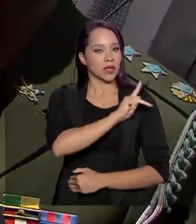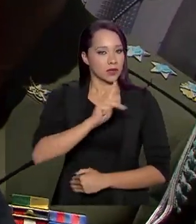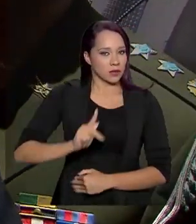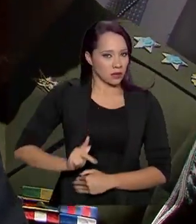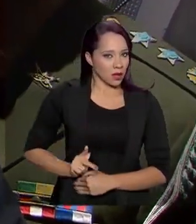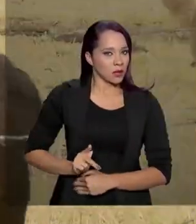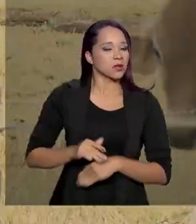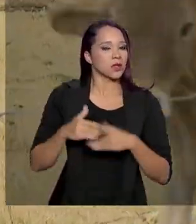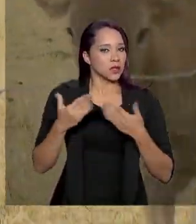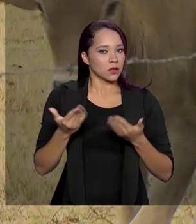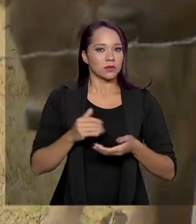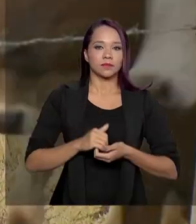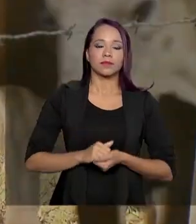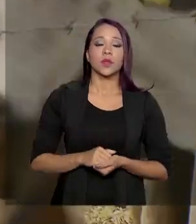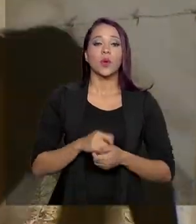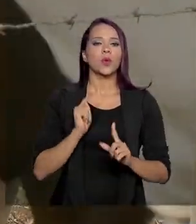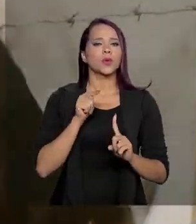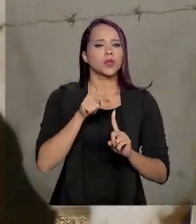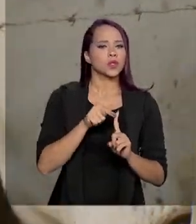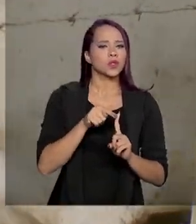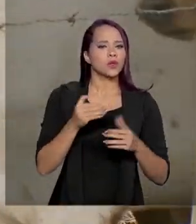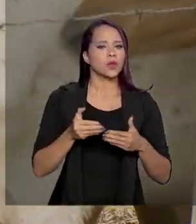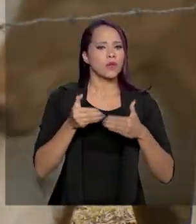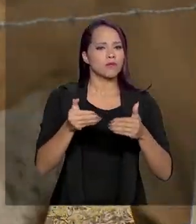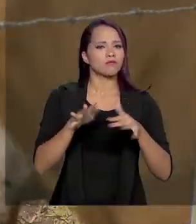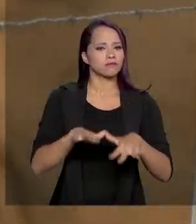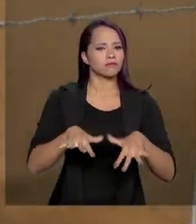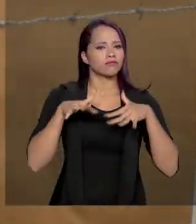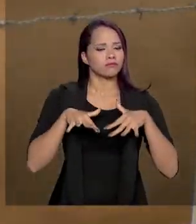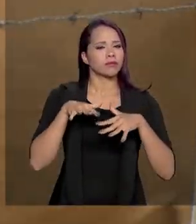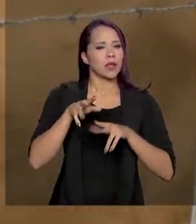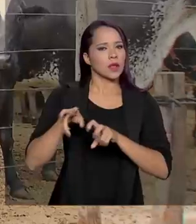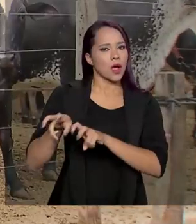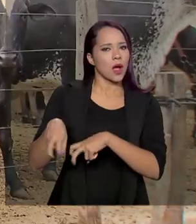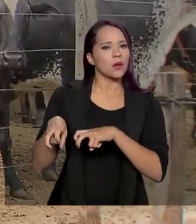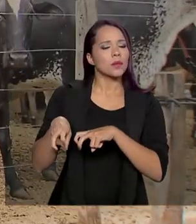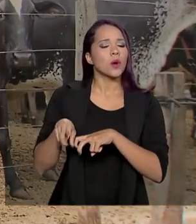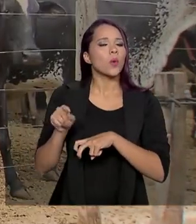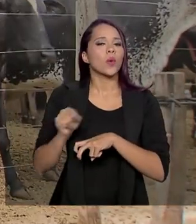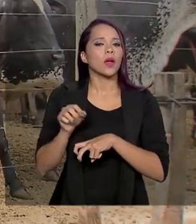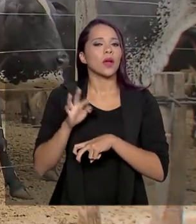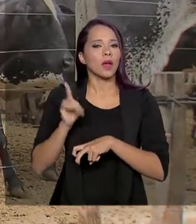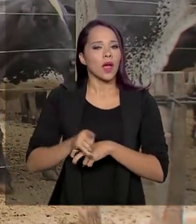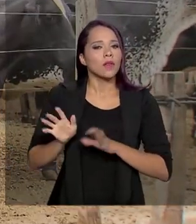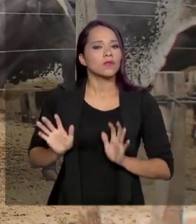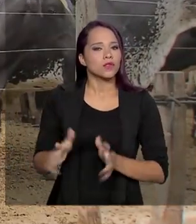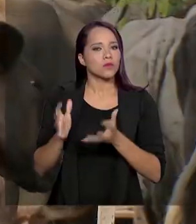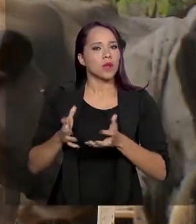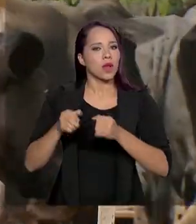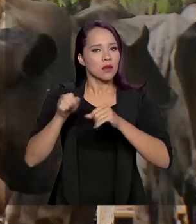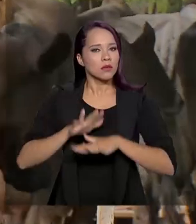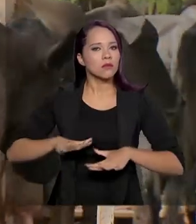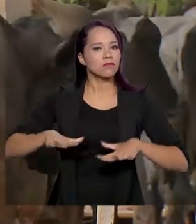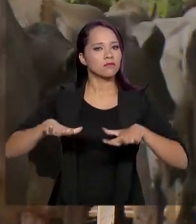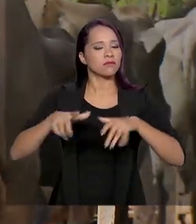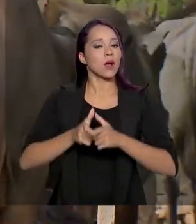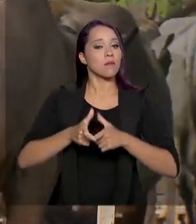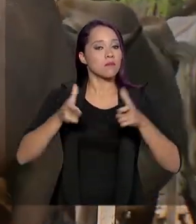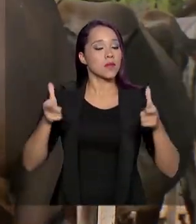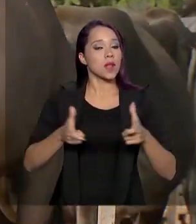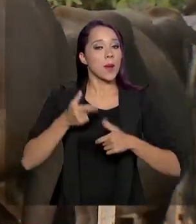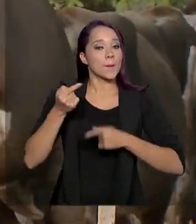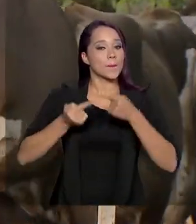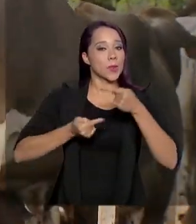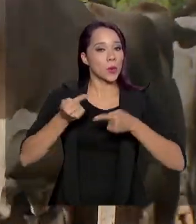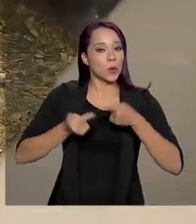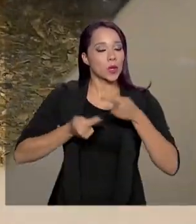ultimando isso aí. O objetivo da Frente Parlamentar da Agropecuária é estimular e ampliar políticas públicas para